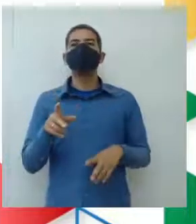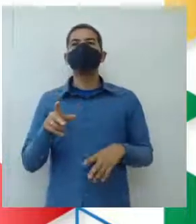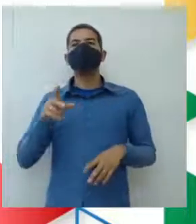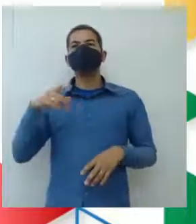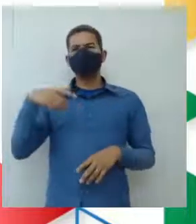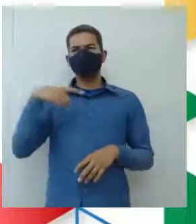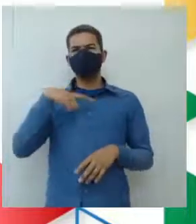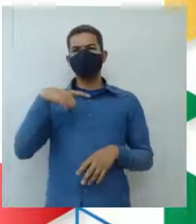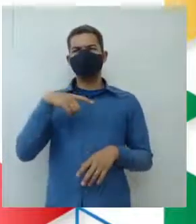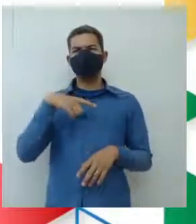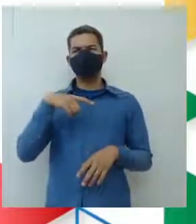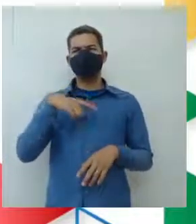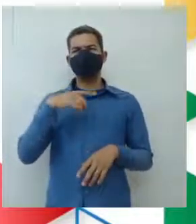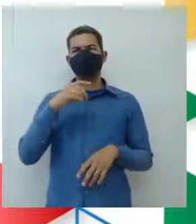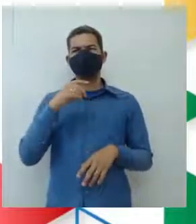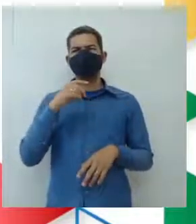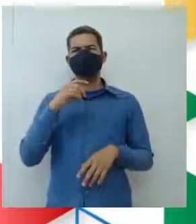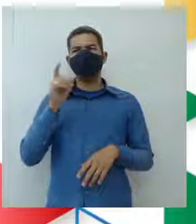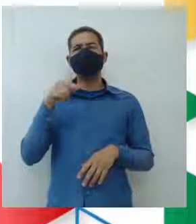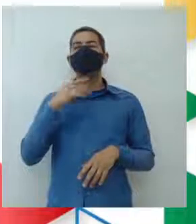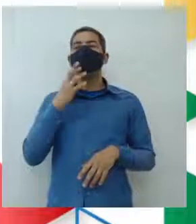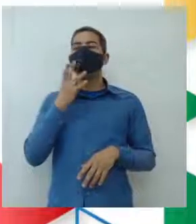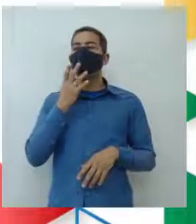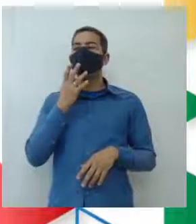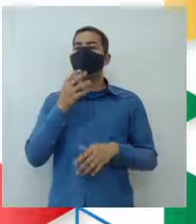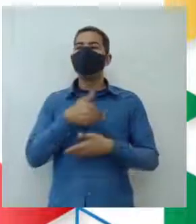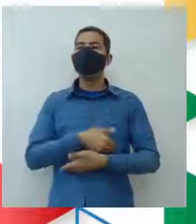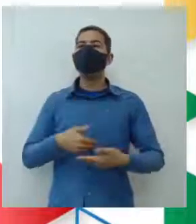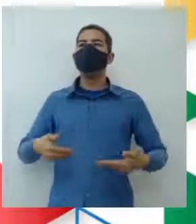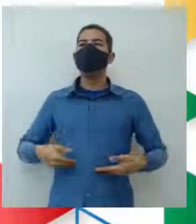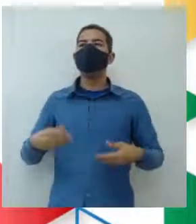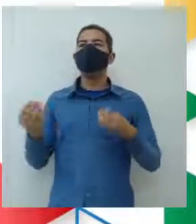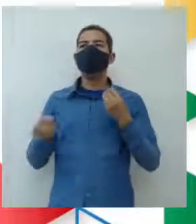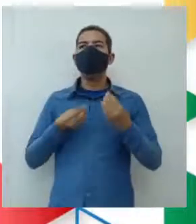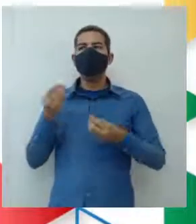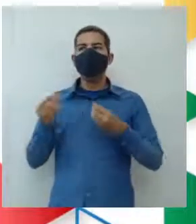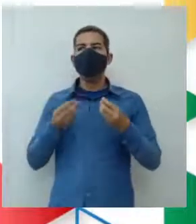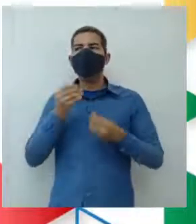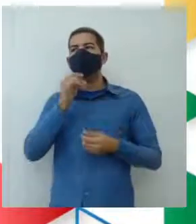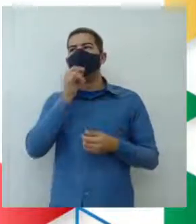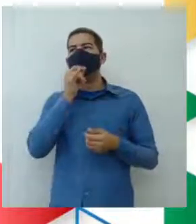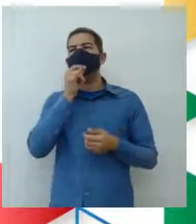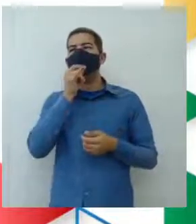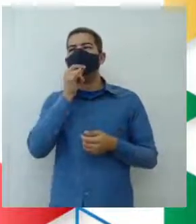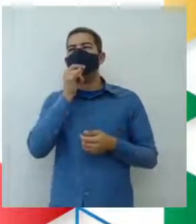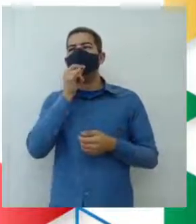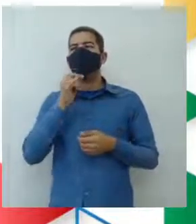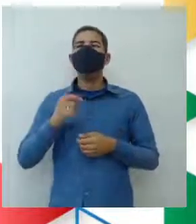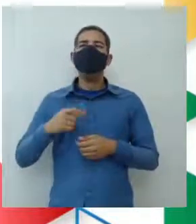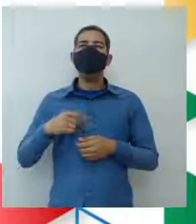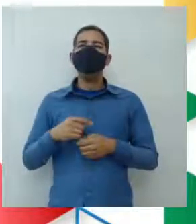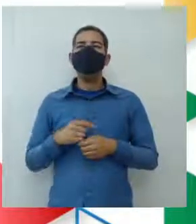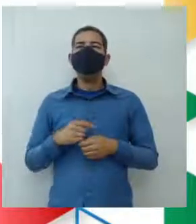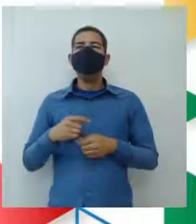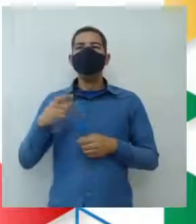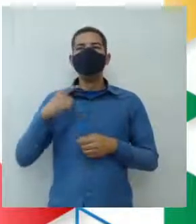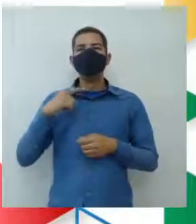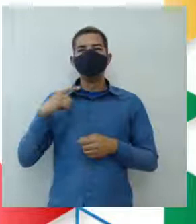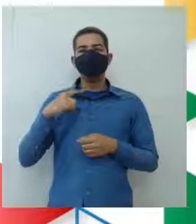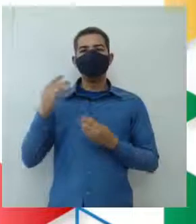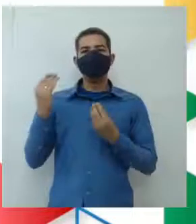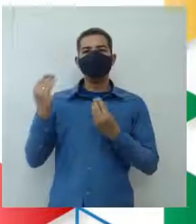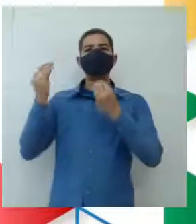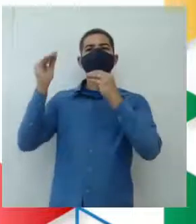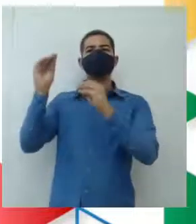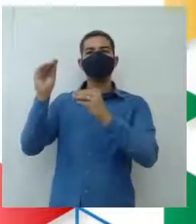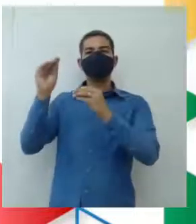trazer justamente esses índices de fome. Então, quando a gente coloca em posição aí